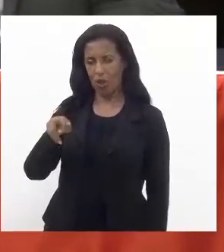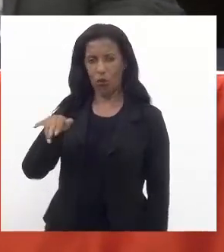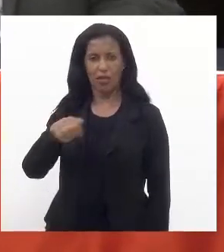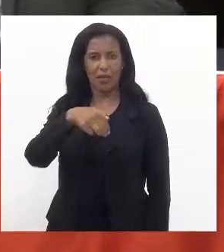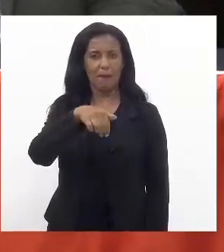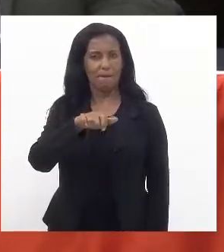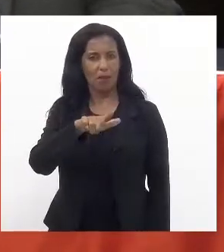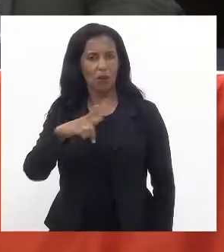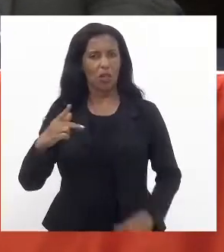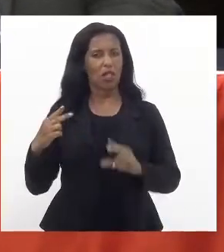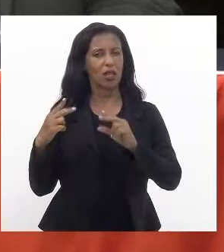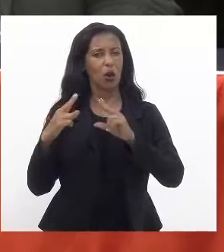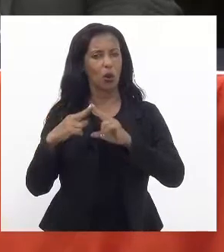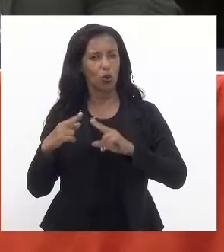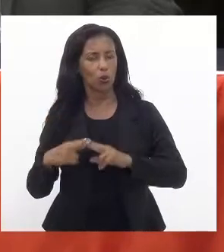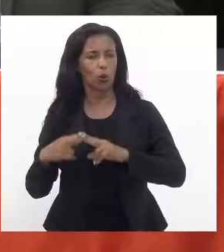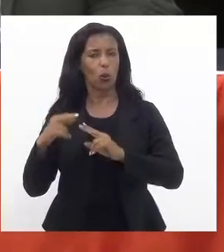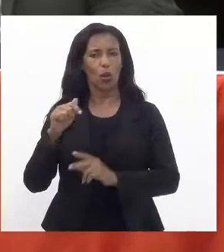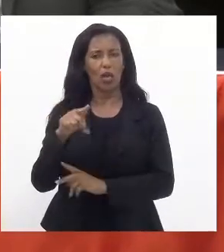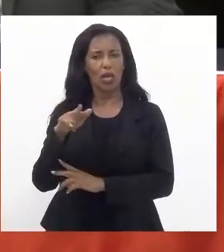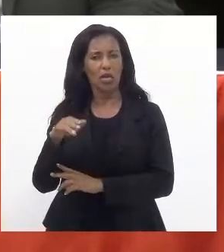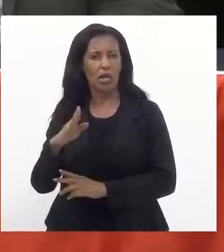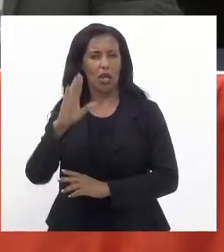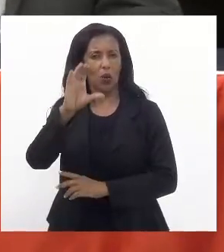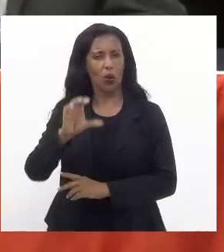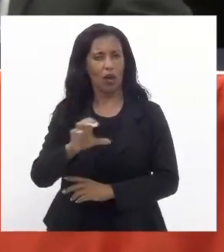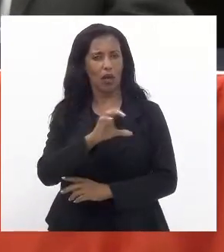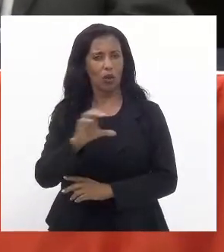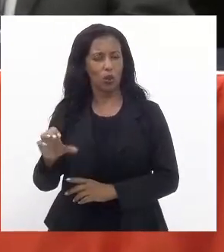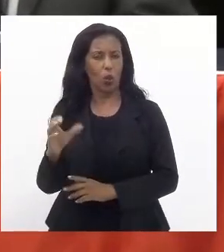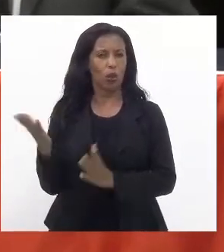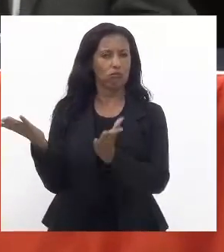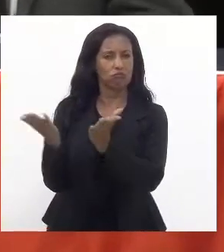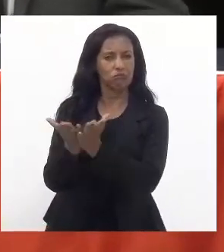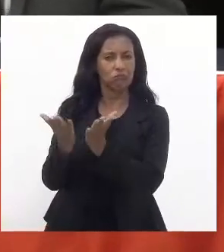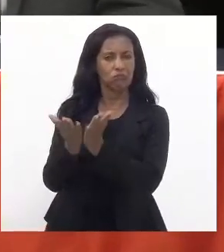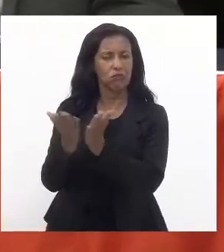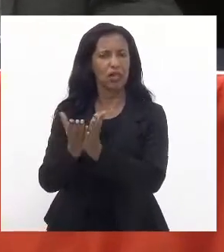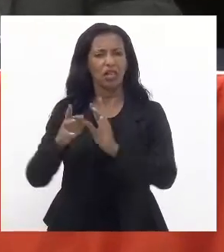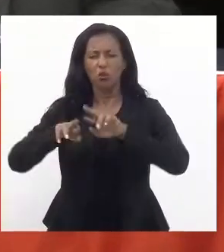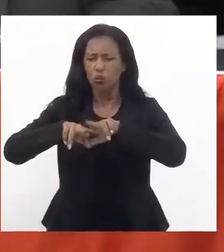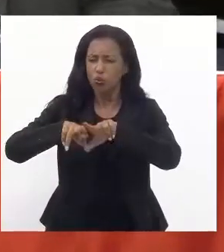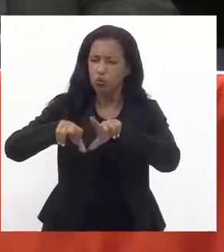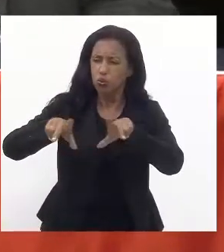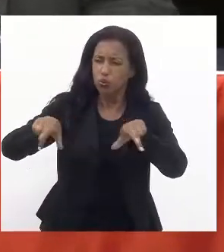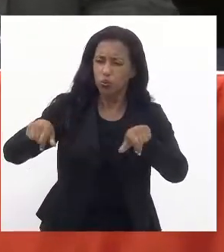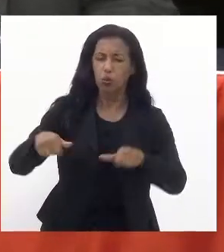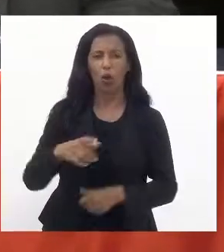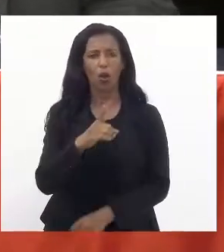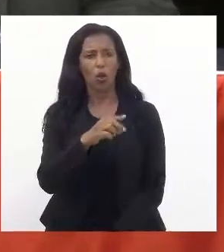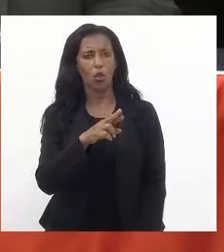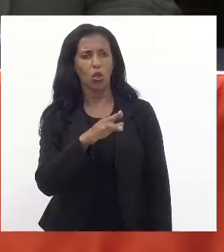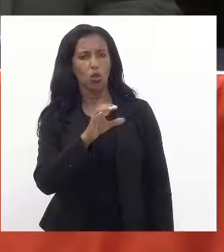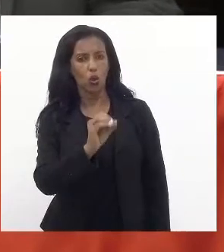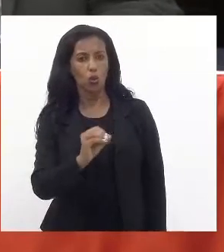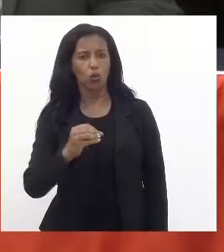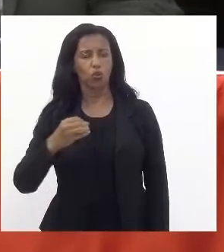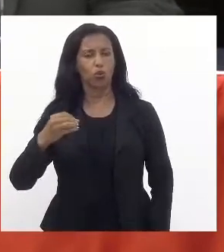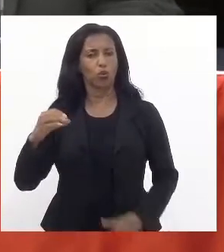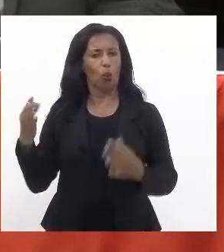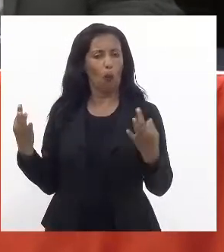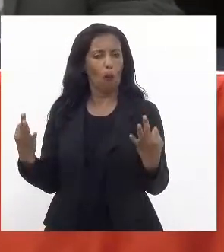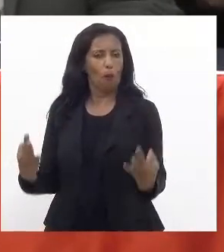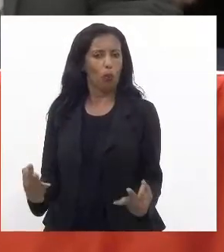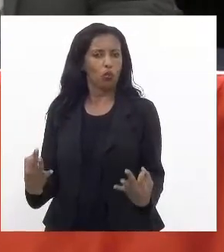melquitas, ortodoxos gregos, greco-católicos, protestantes e outros cristãos, drussos e judeus,